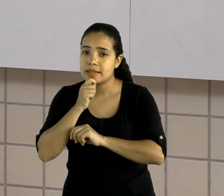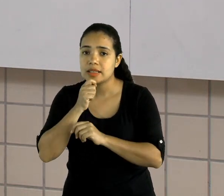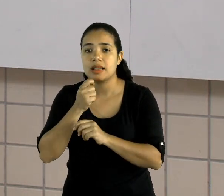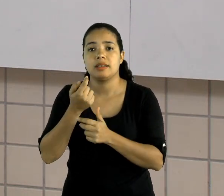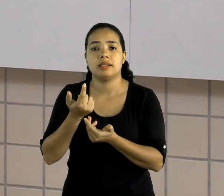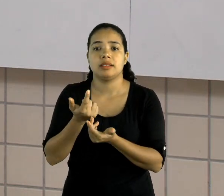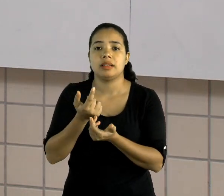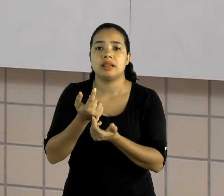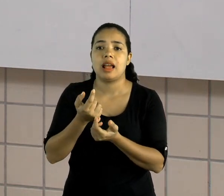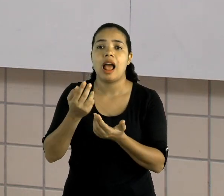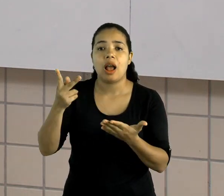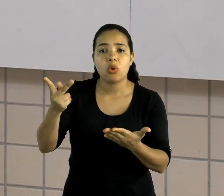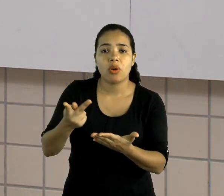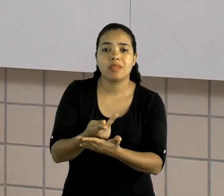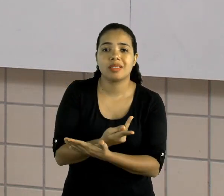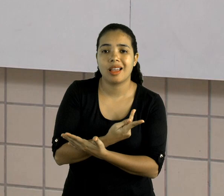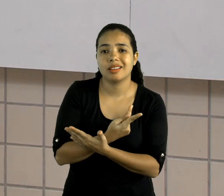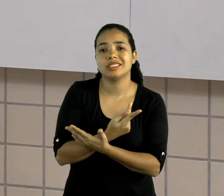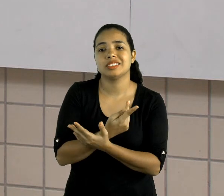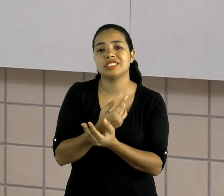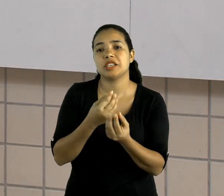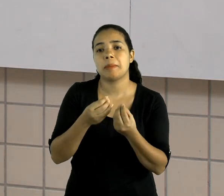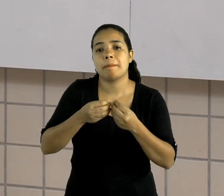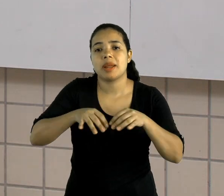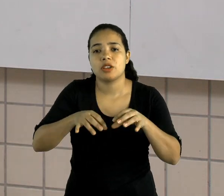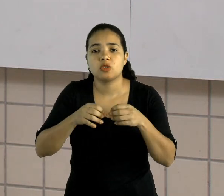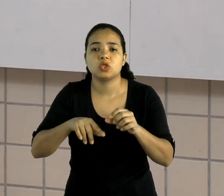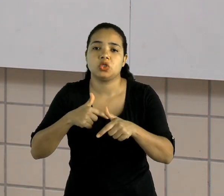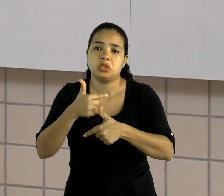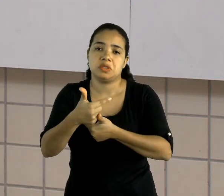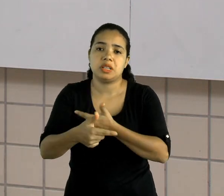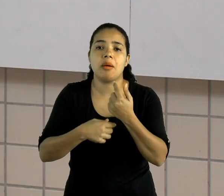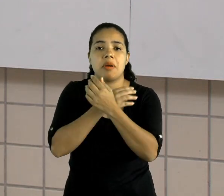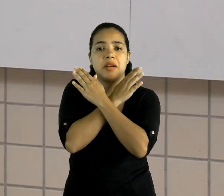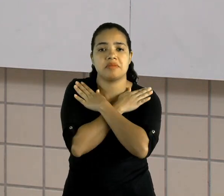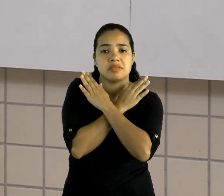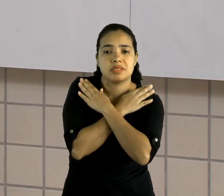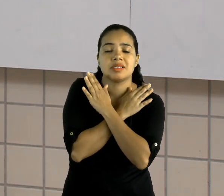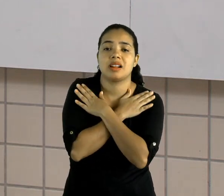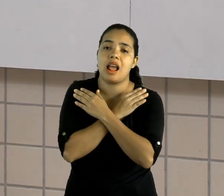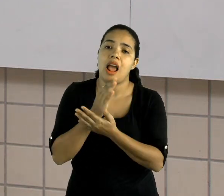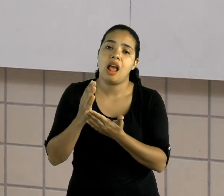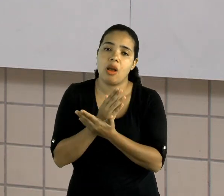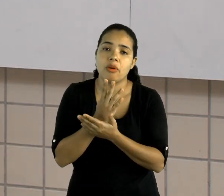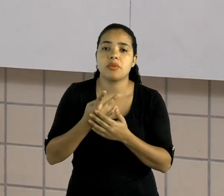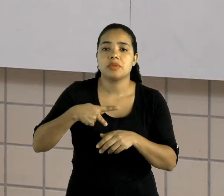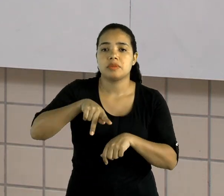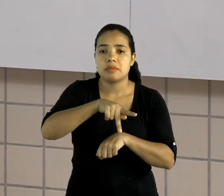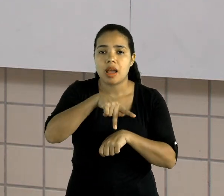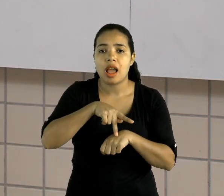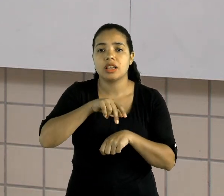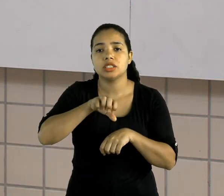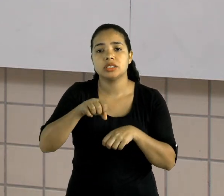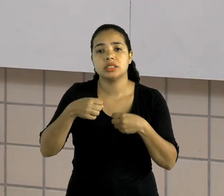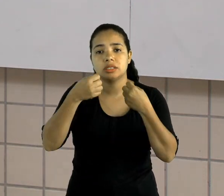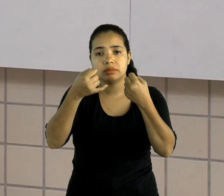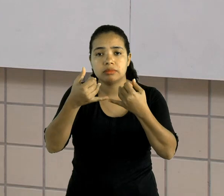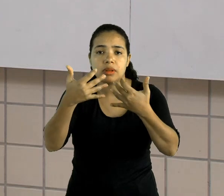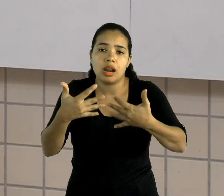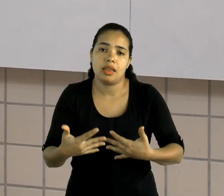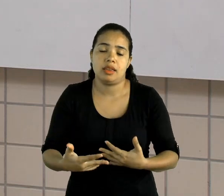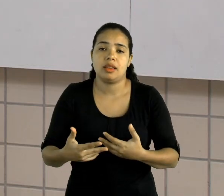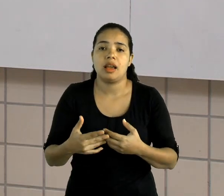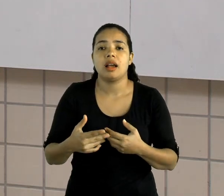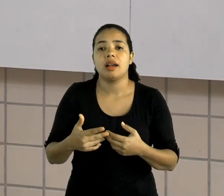gente, ocorre a precarização de alguns serviços. E alguns países justificam que essa precarização ela pode acontecer